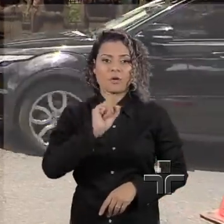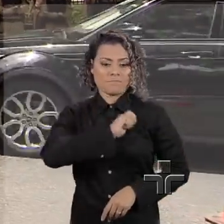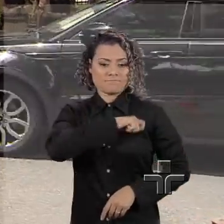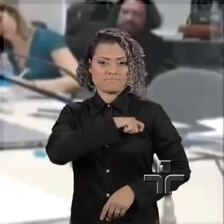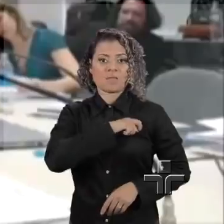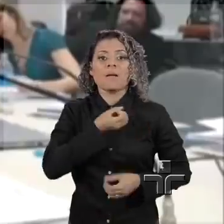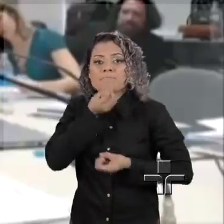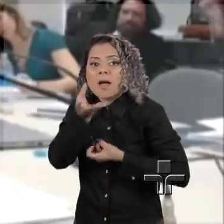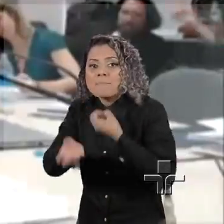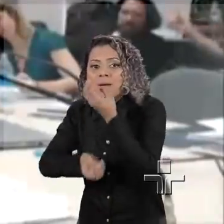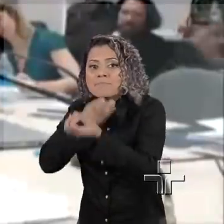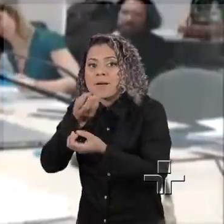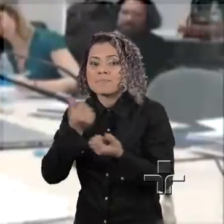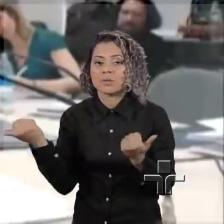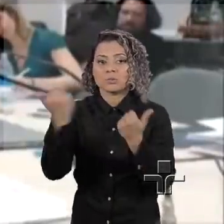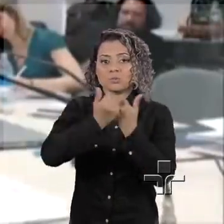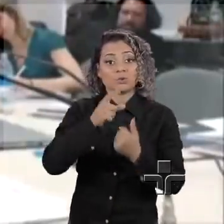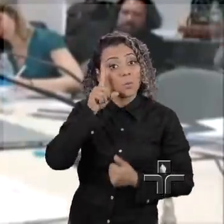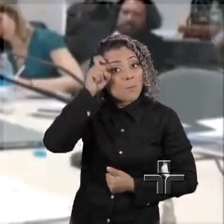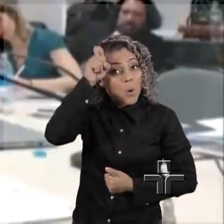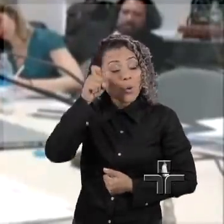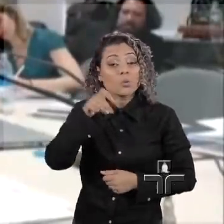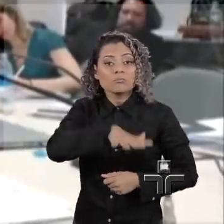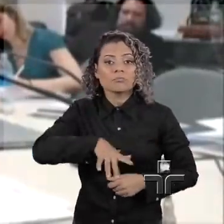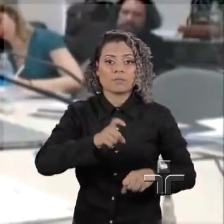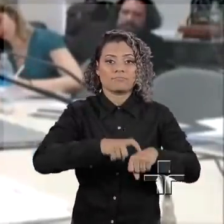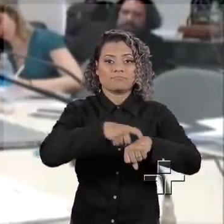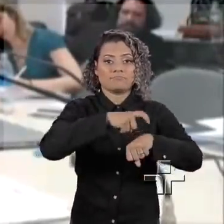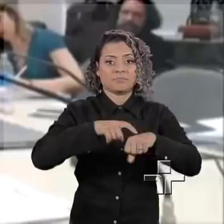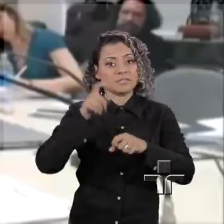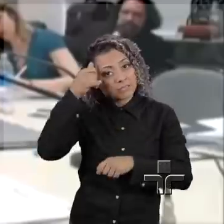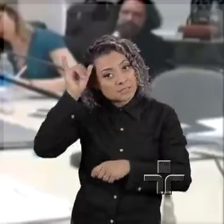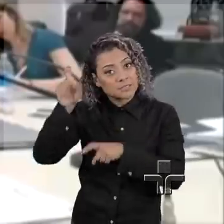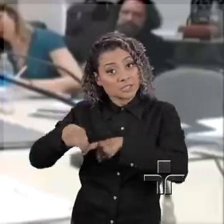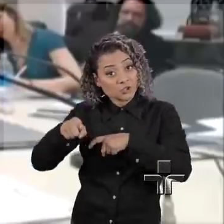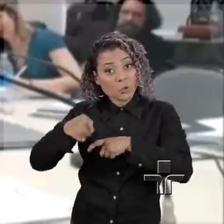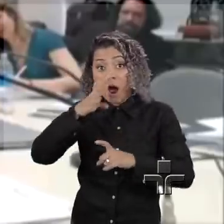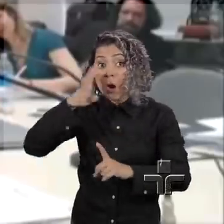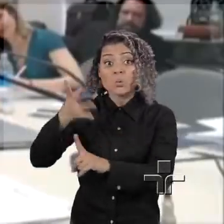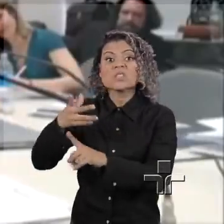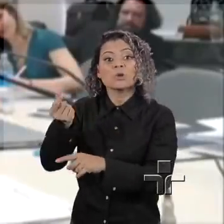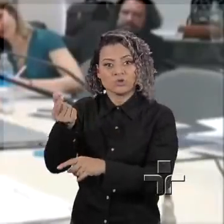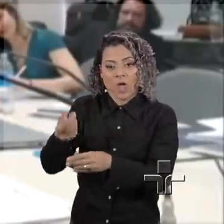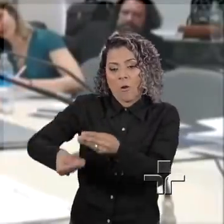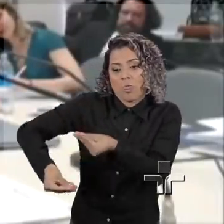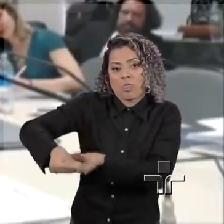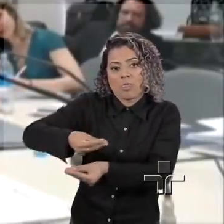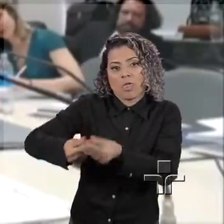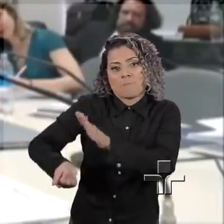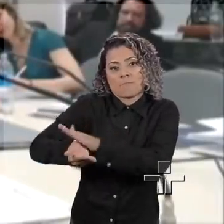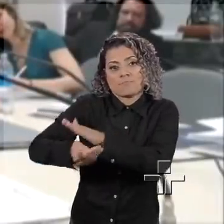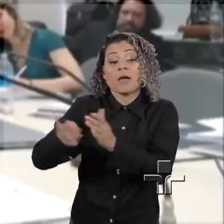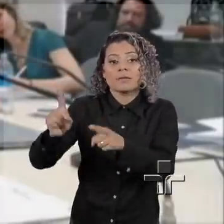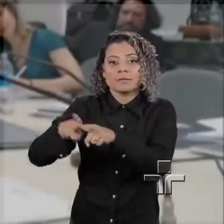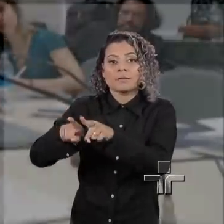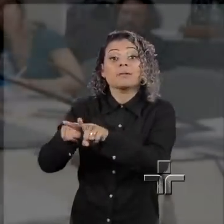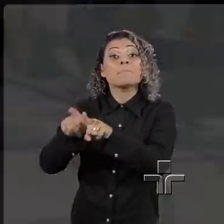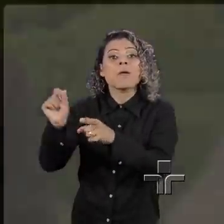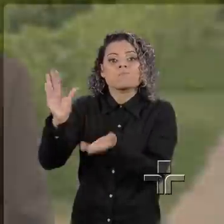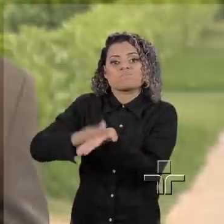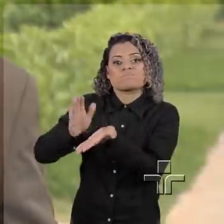Hart, substituta de Moro, na ação do sítio de Atibaia. Ele é acusado de lavagem de dinheiro e recebimento de